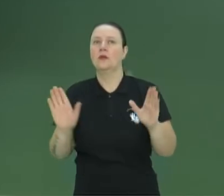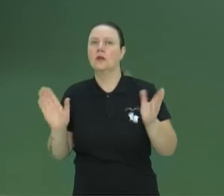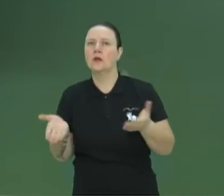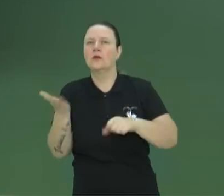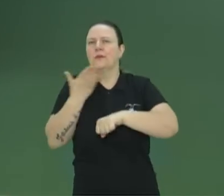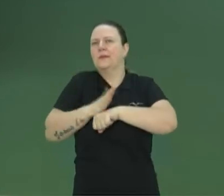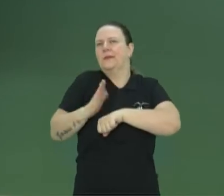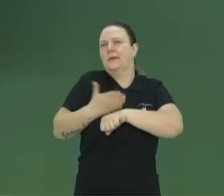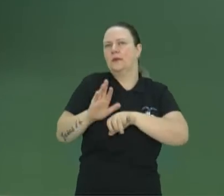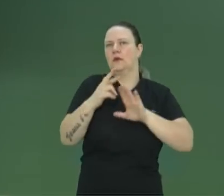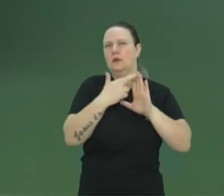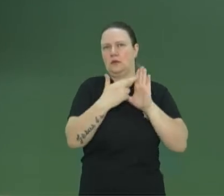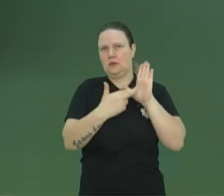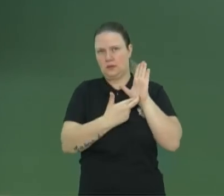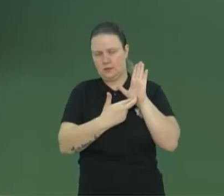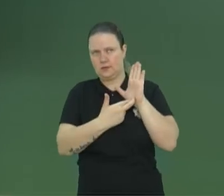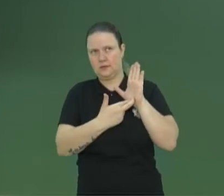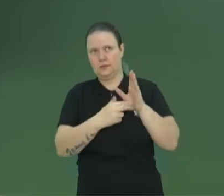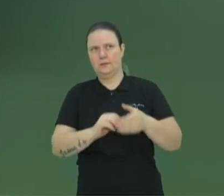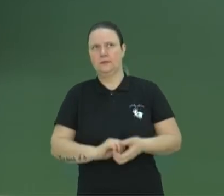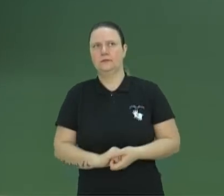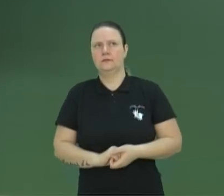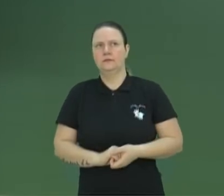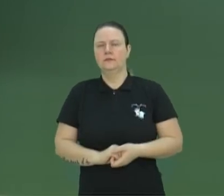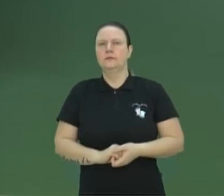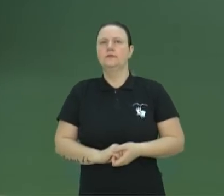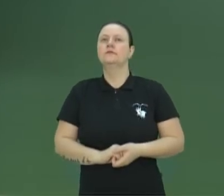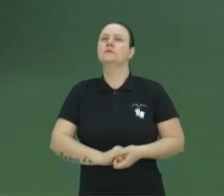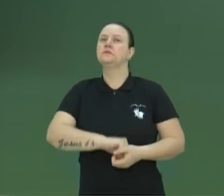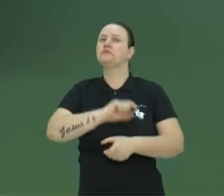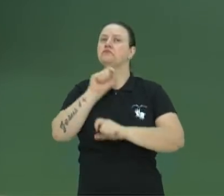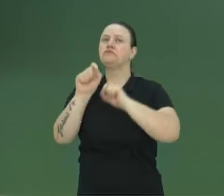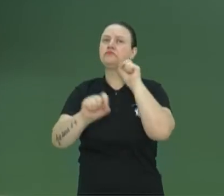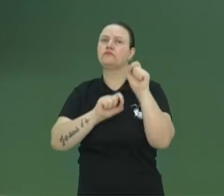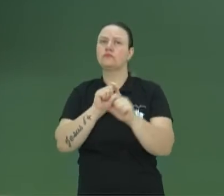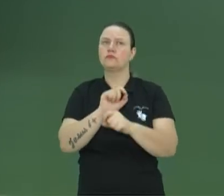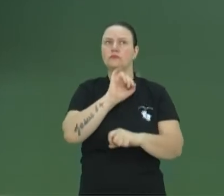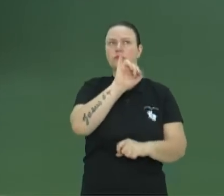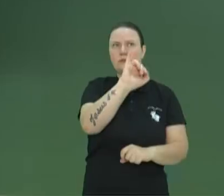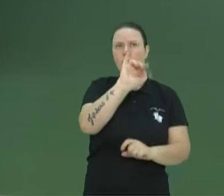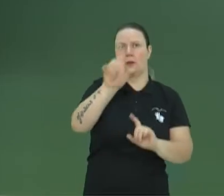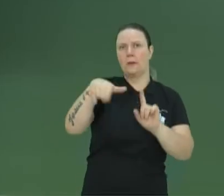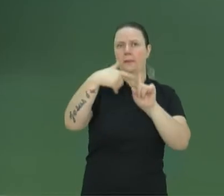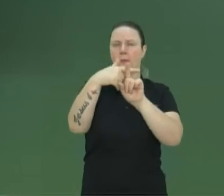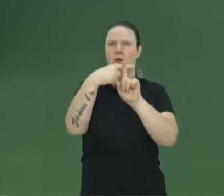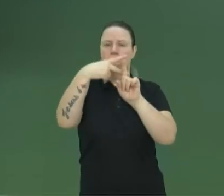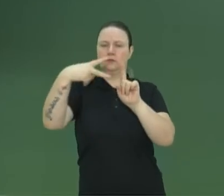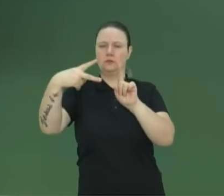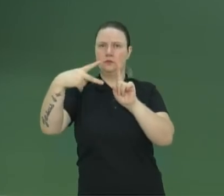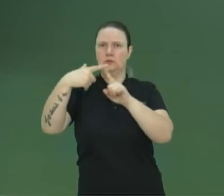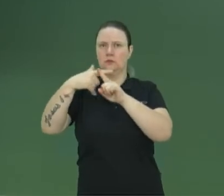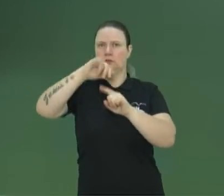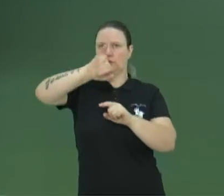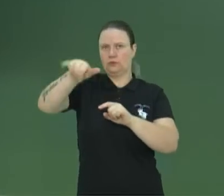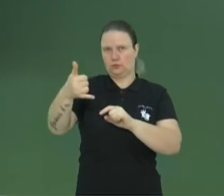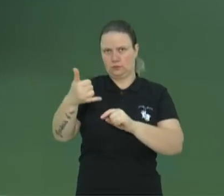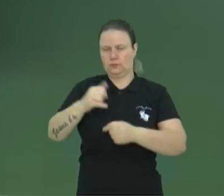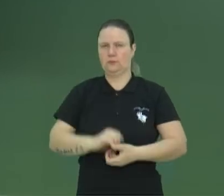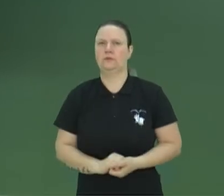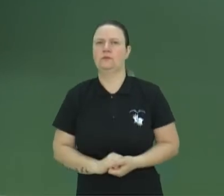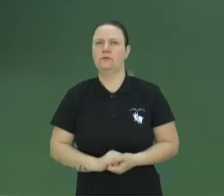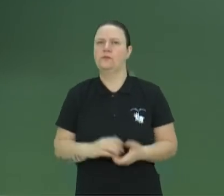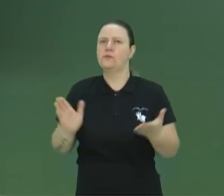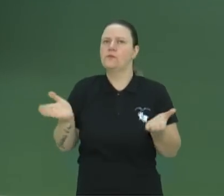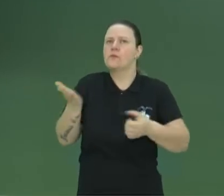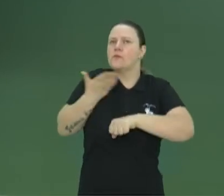a regra, que está aqui, ó, tá o quê? I mais 2 vezes J. Então aplico essa regra e vamos montar